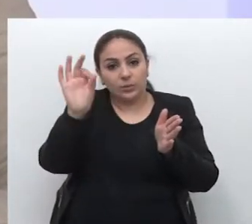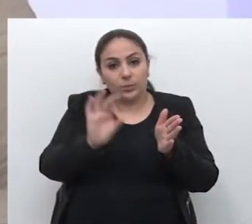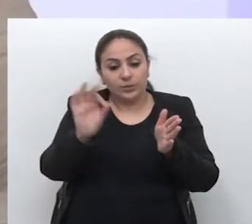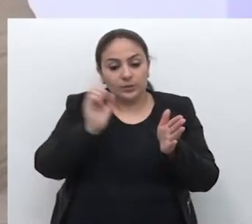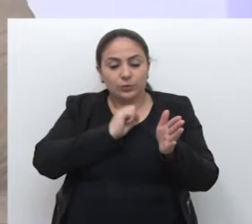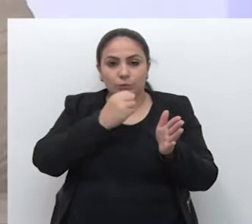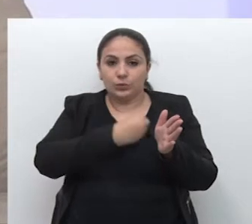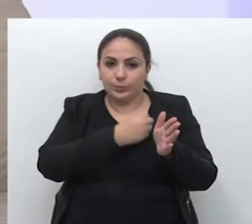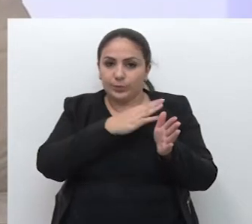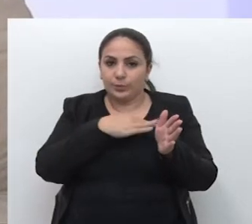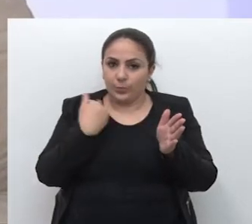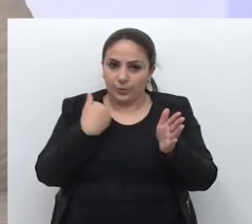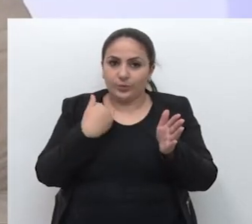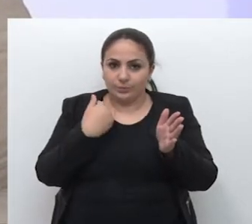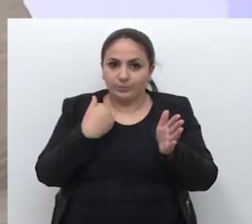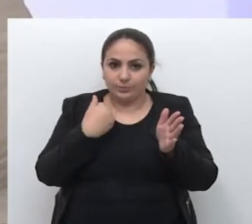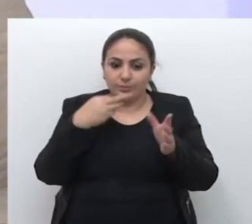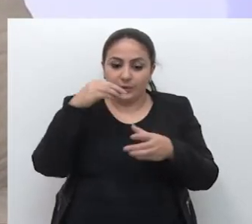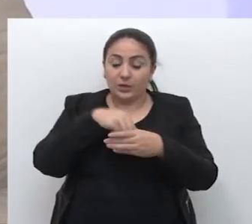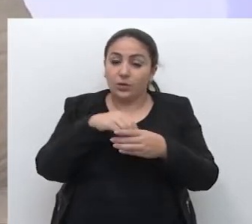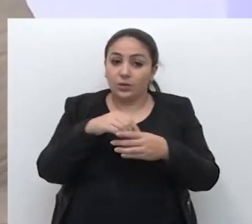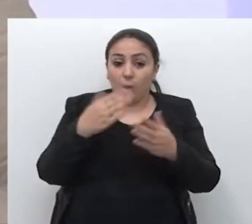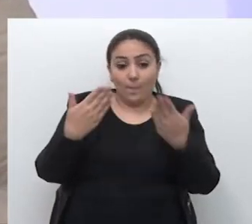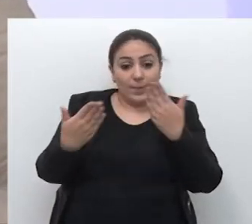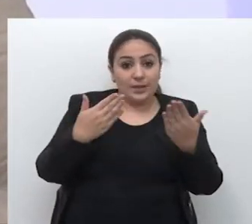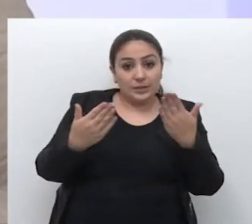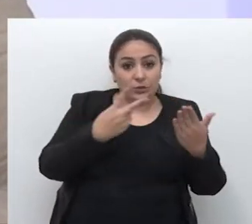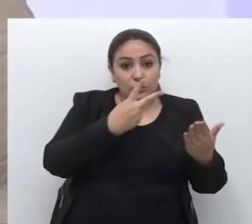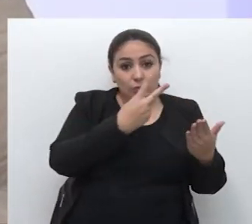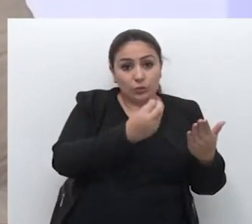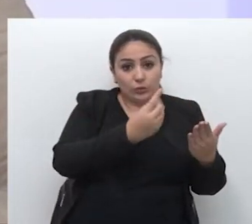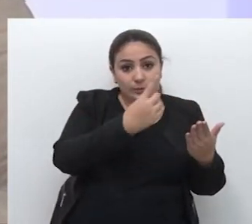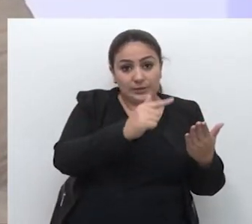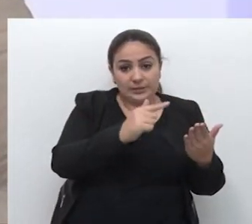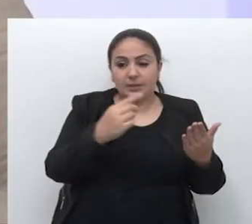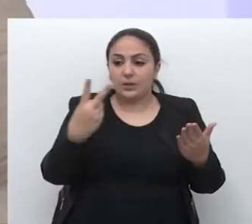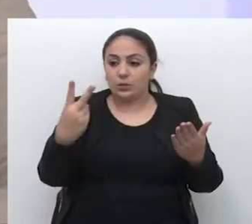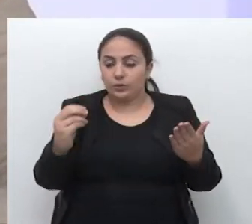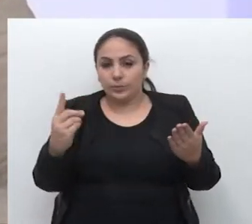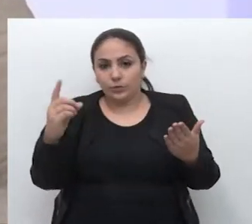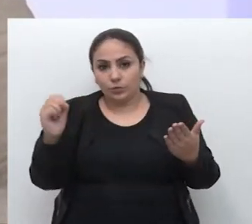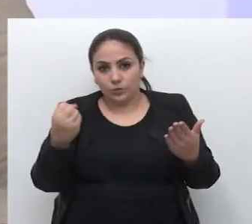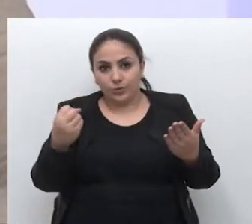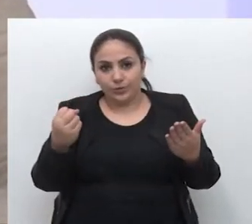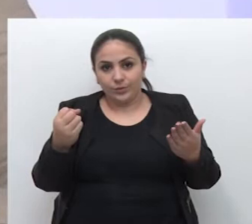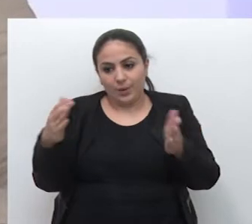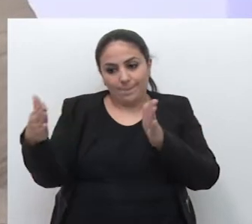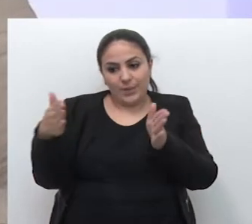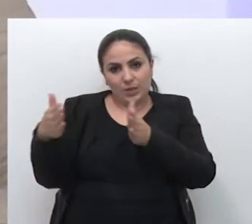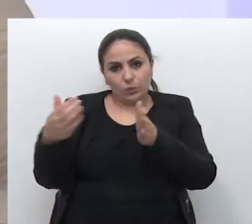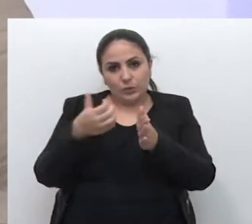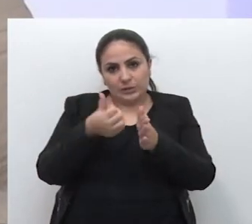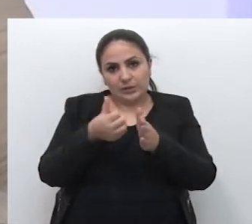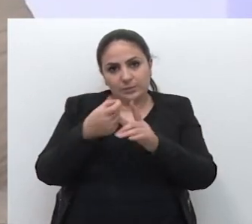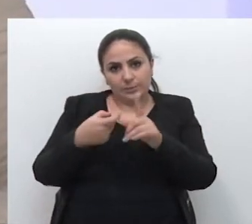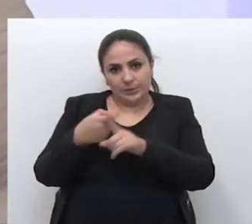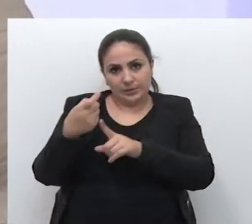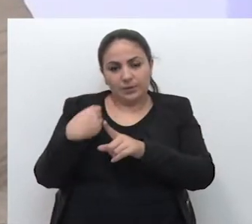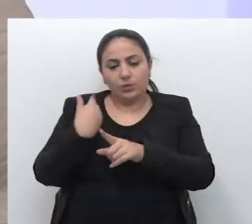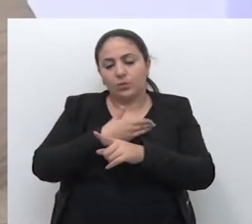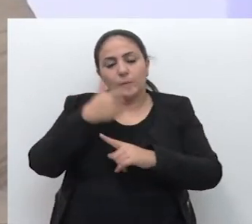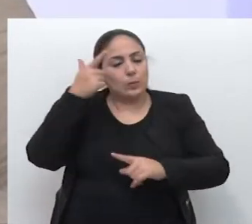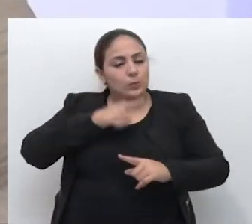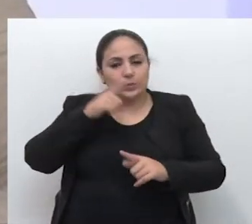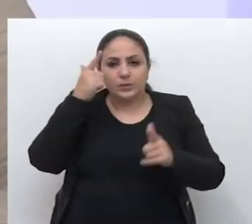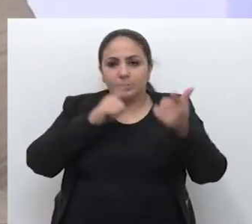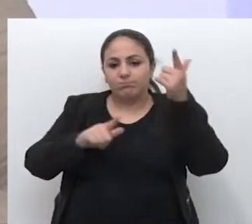de 50% no número de mortos dentro do perímetro urbano, considerando este ano, 2018 com 2017. Isso é uma vitória para nós,